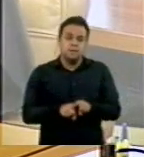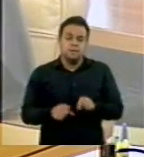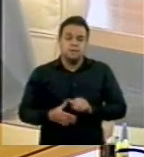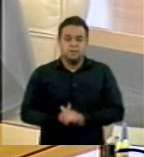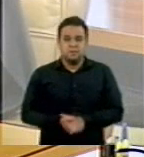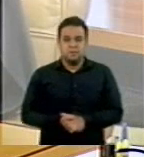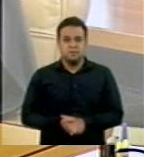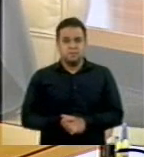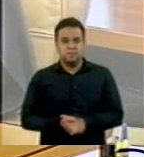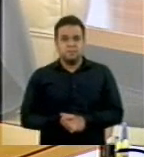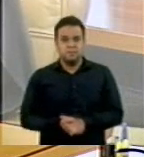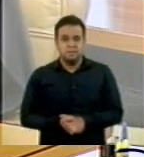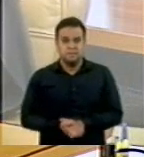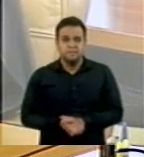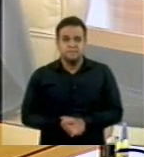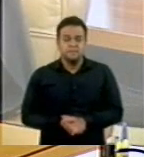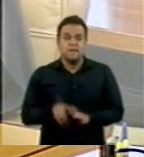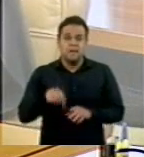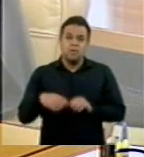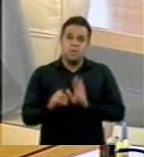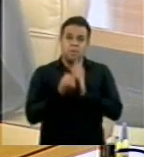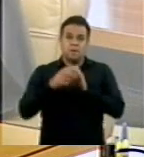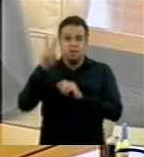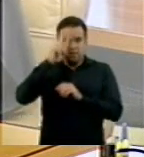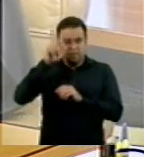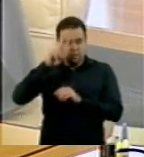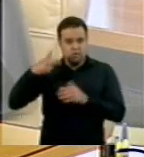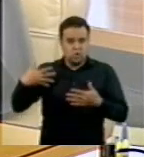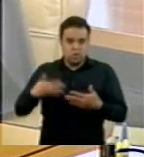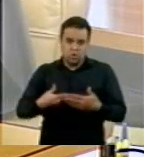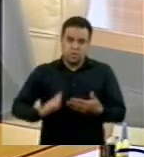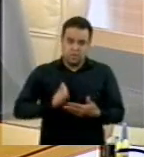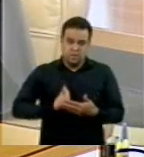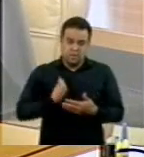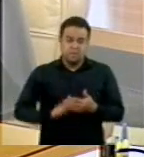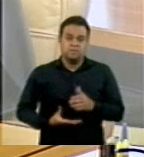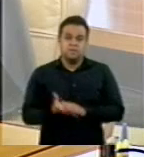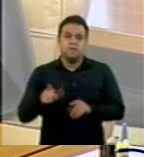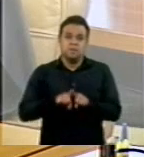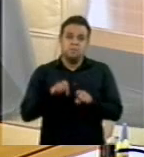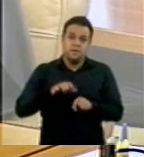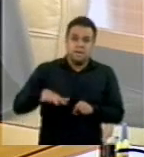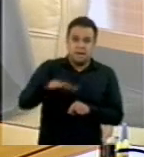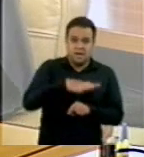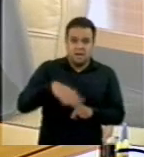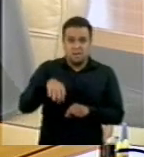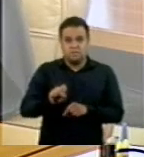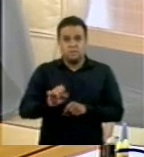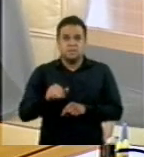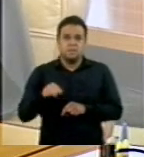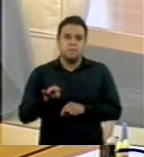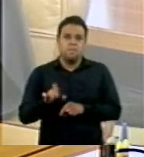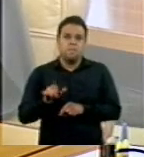história a ser vivida. E para além da dimensão individual, no campo simbólico, o